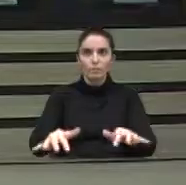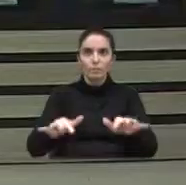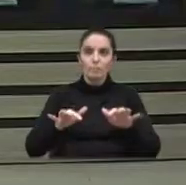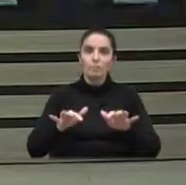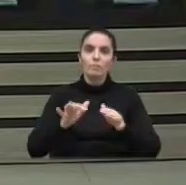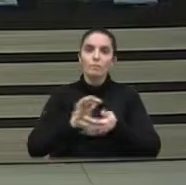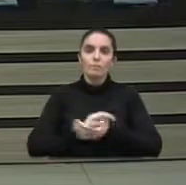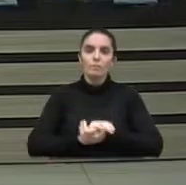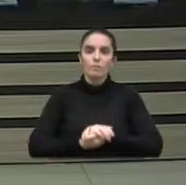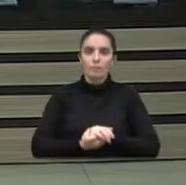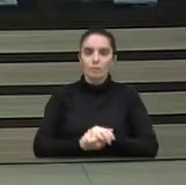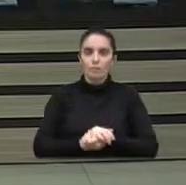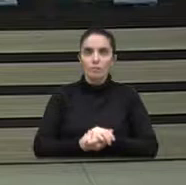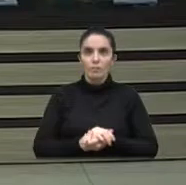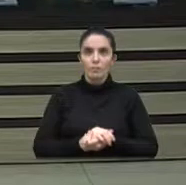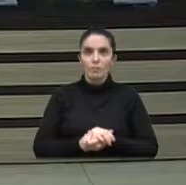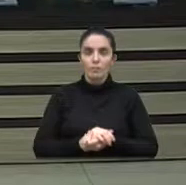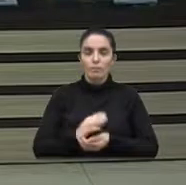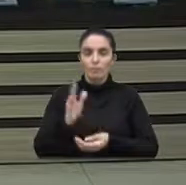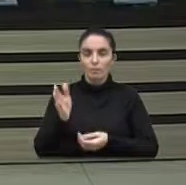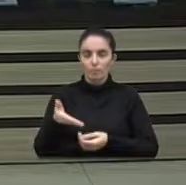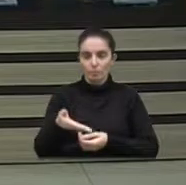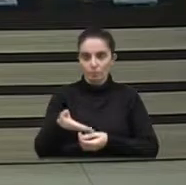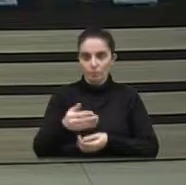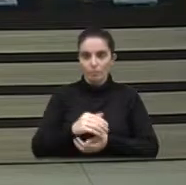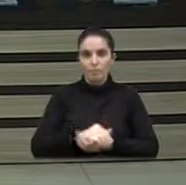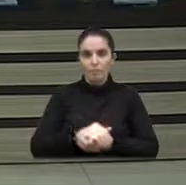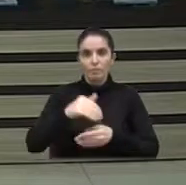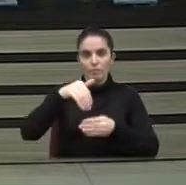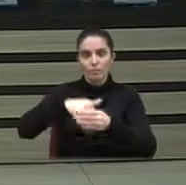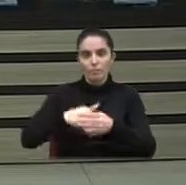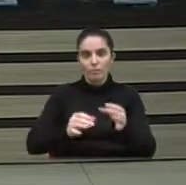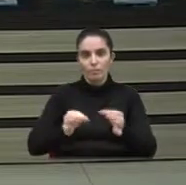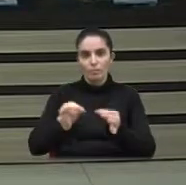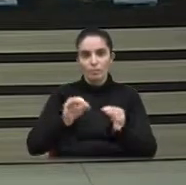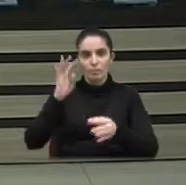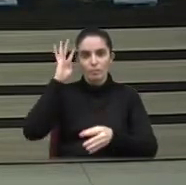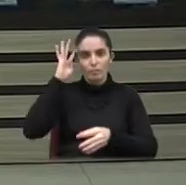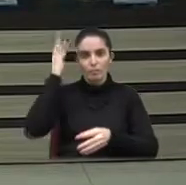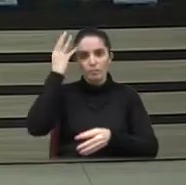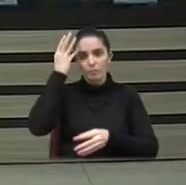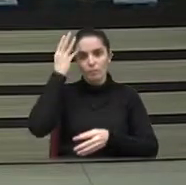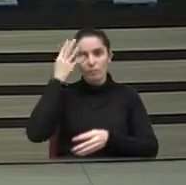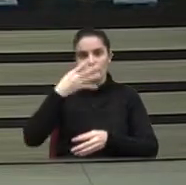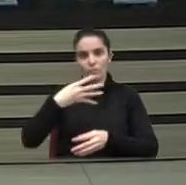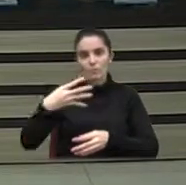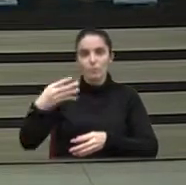plenário. Agora vamos à votação do projeto de resolução